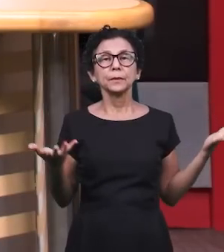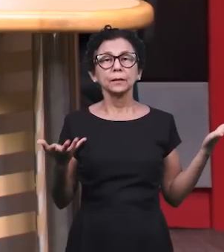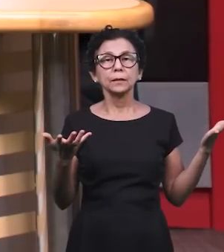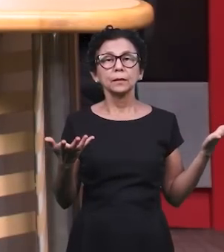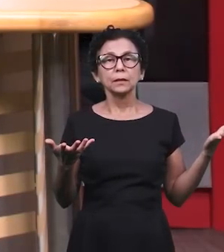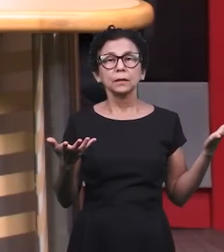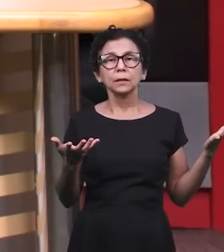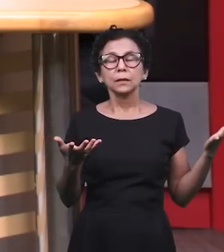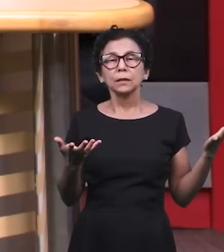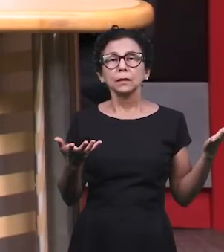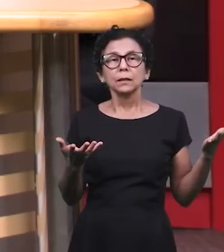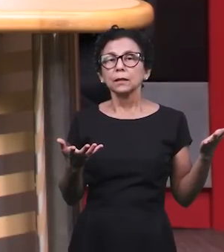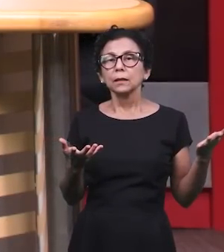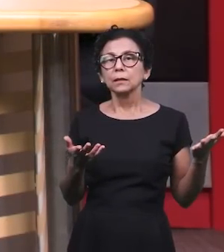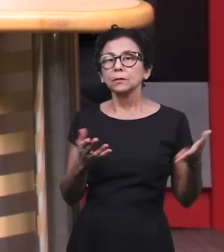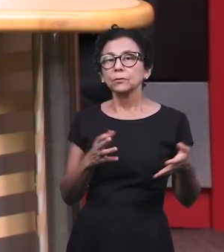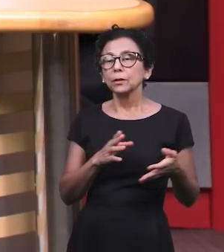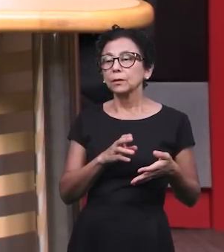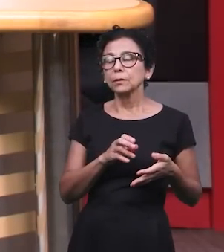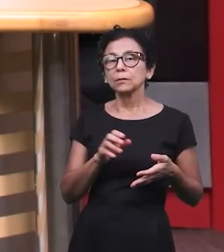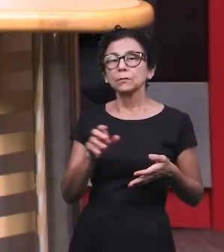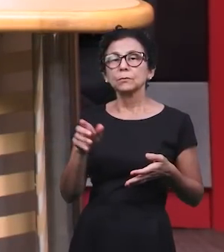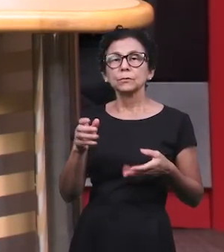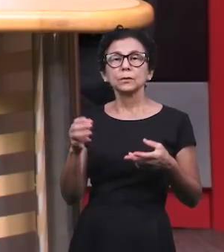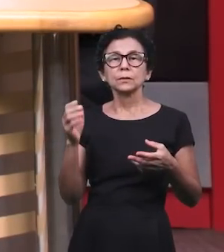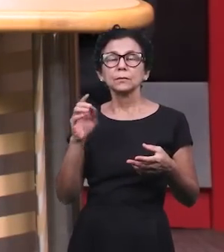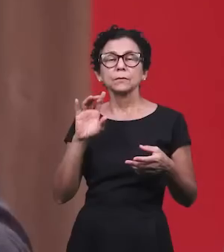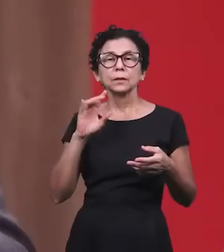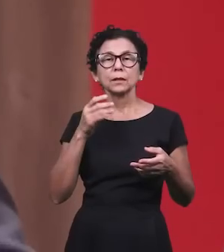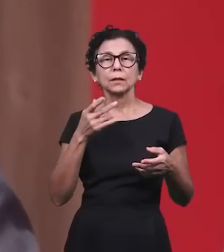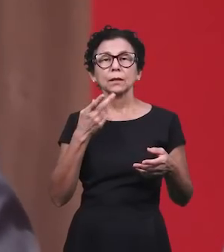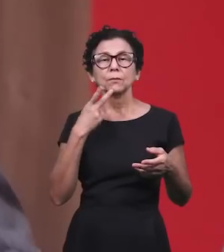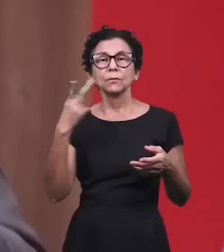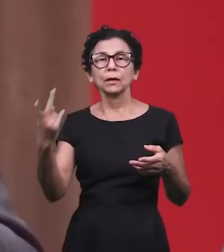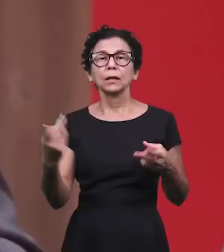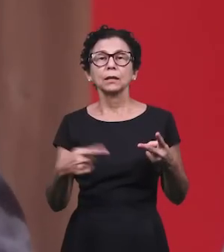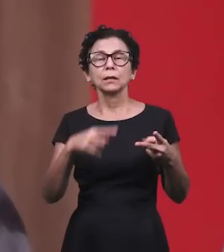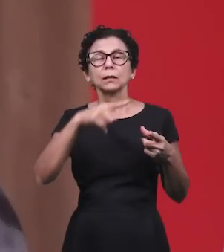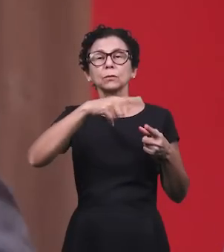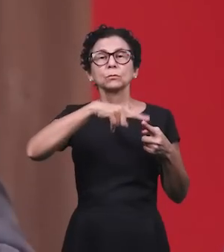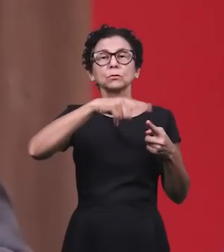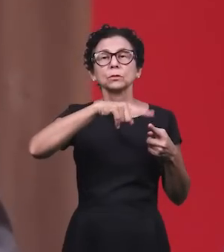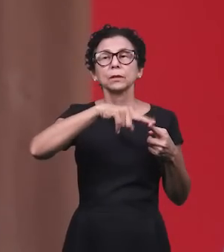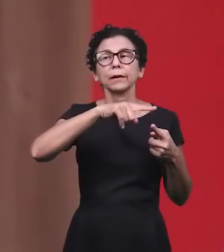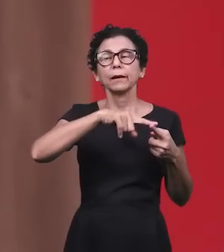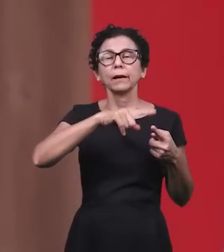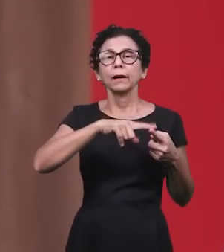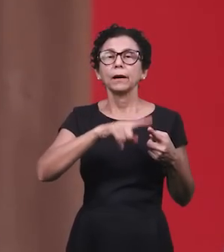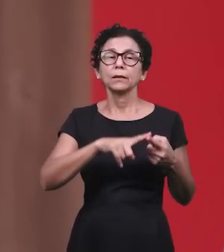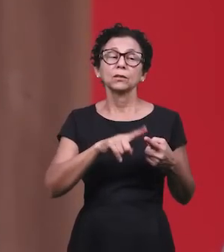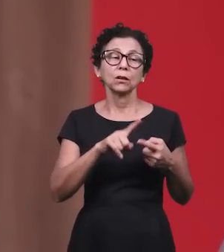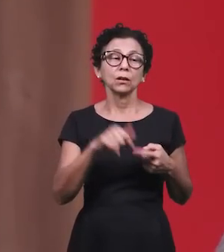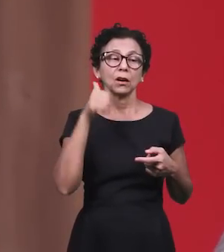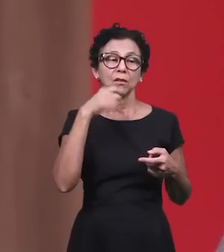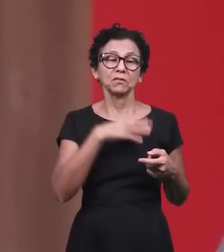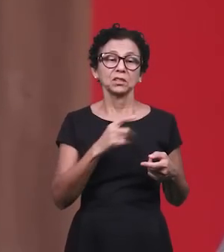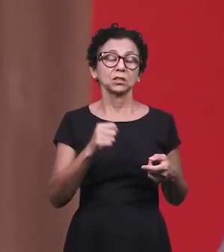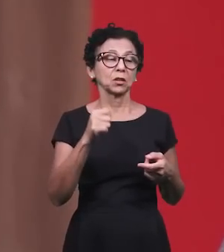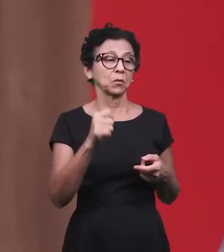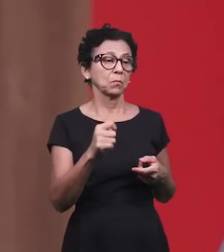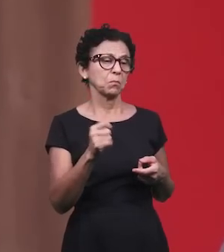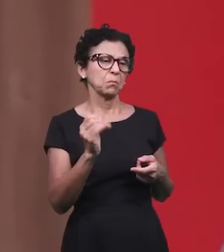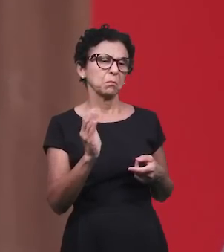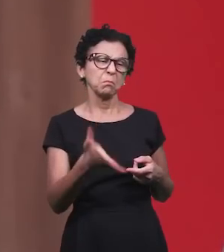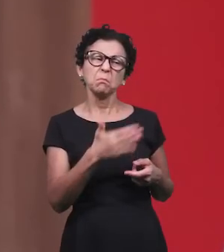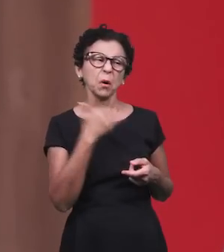Que deveriam ser instrumento de, né, de ânimo, de força,